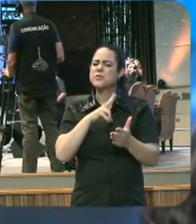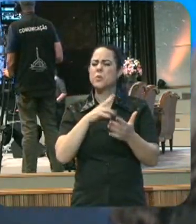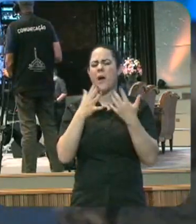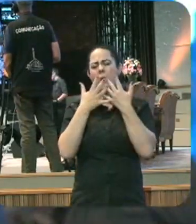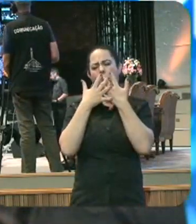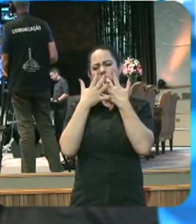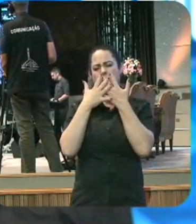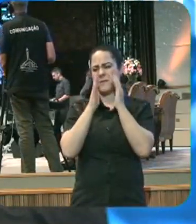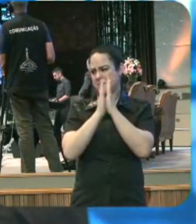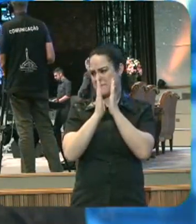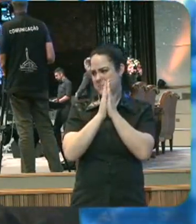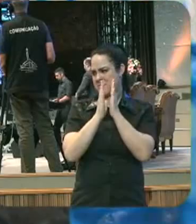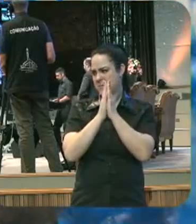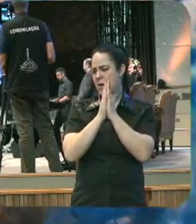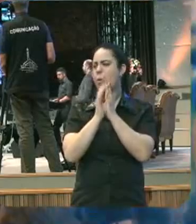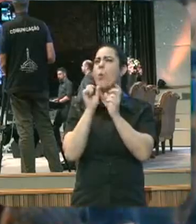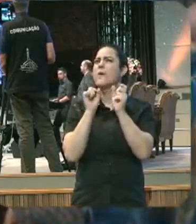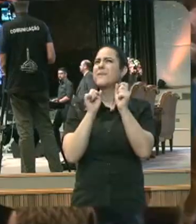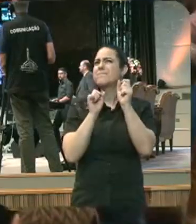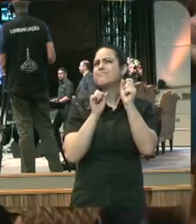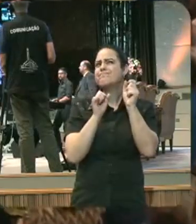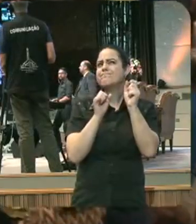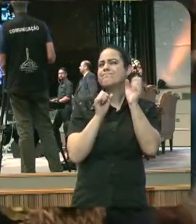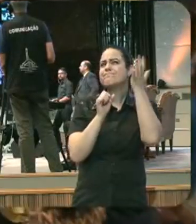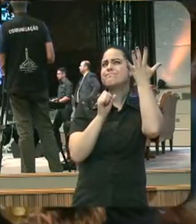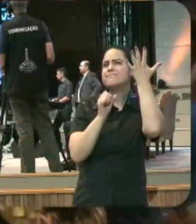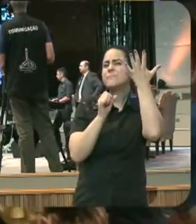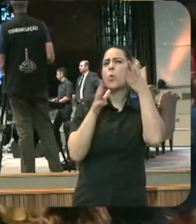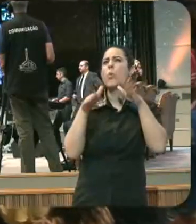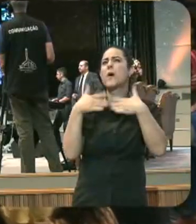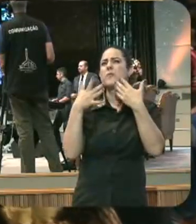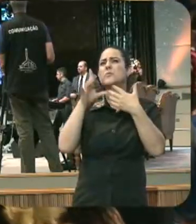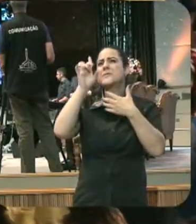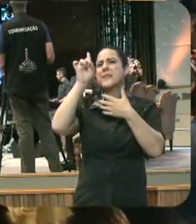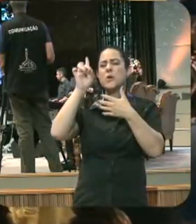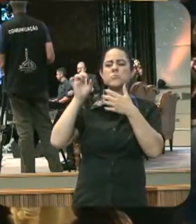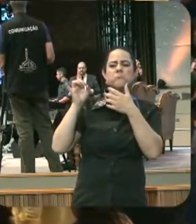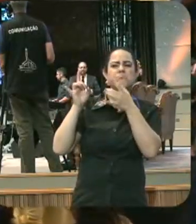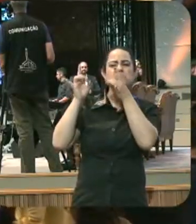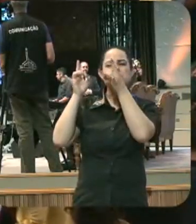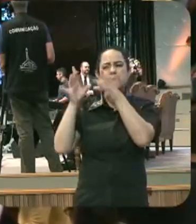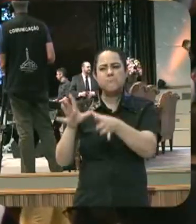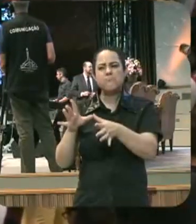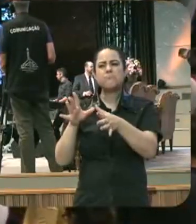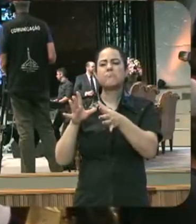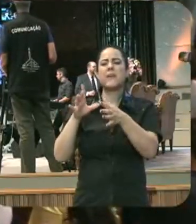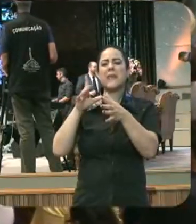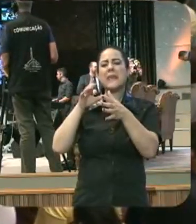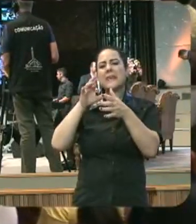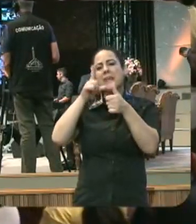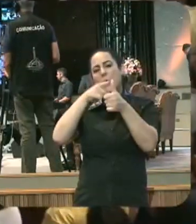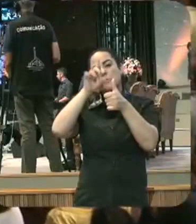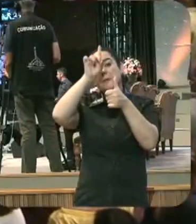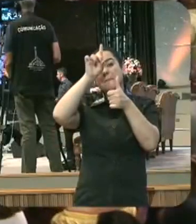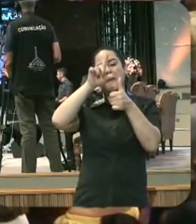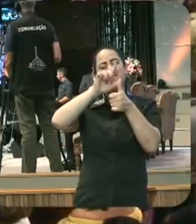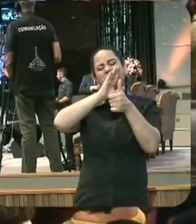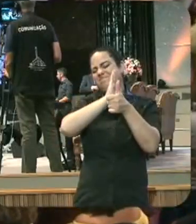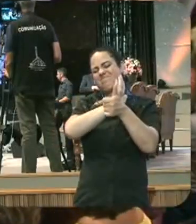confissão. Onde você deixou Deus de lado? Em segundo lugar, terceiro,